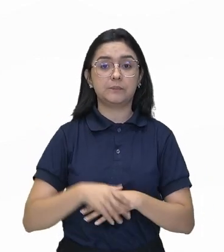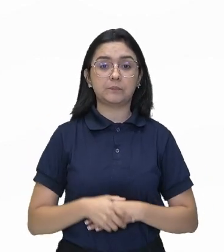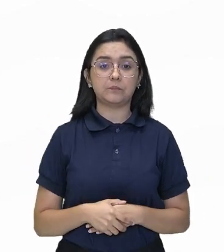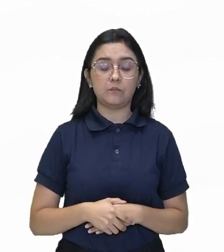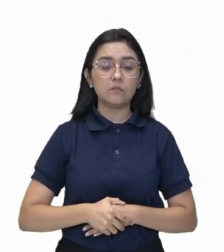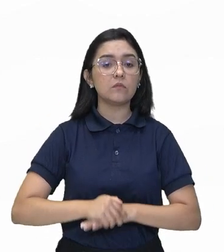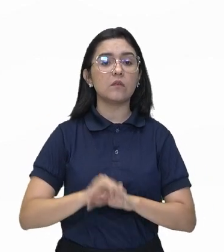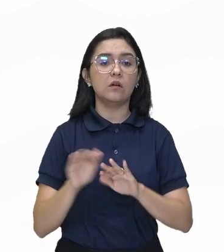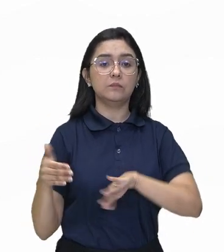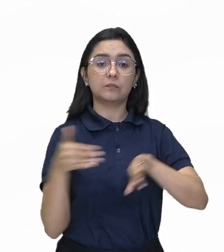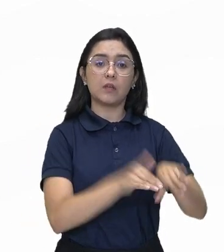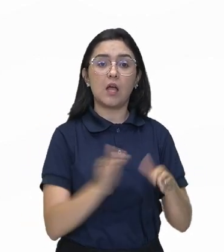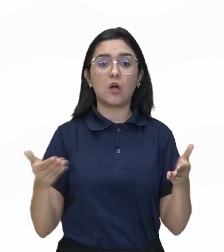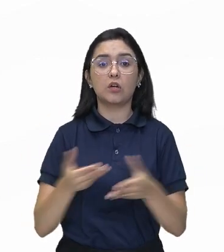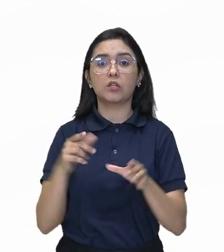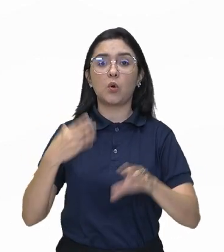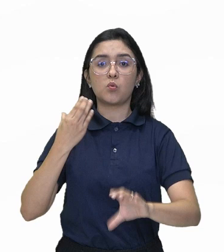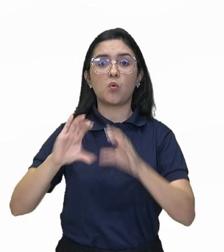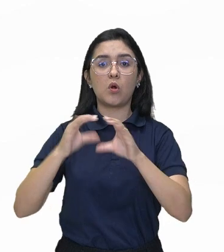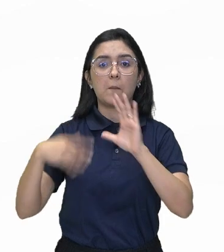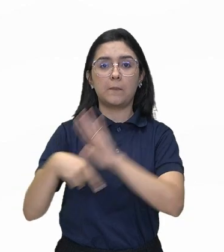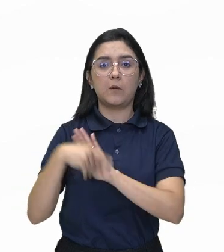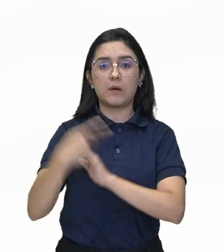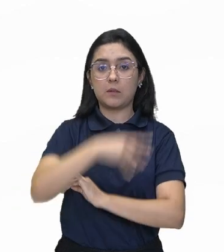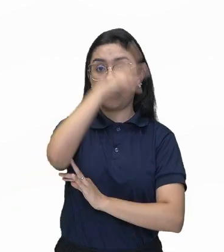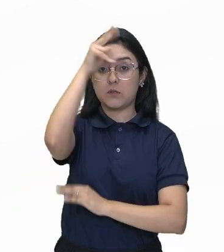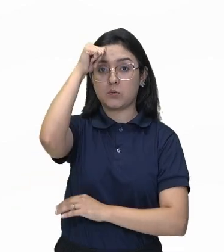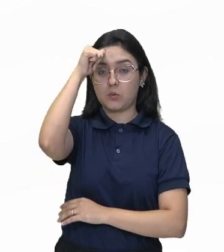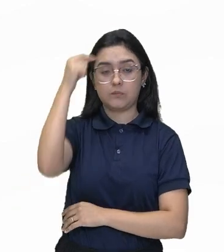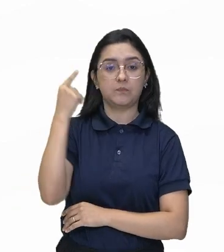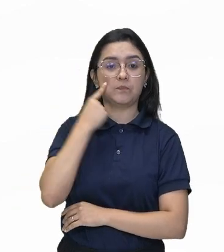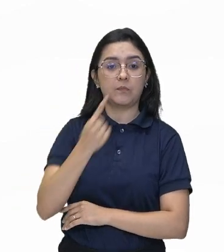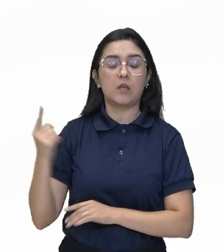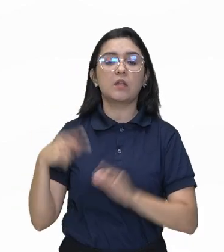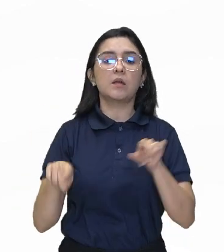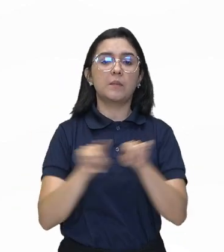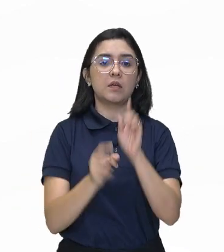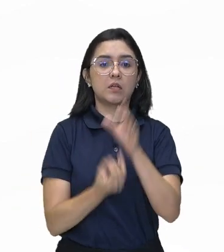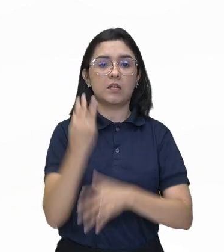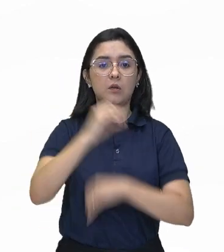Agora nós temos o Coral do Amazonas também, criado em